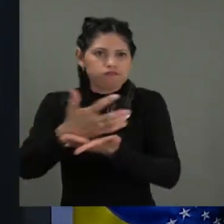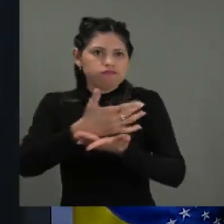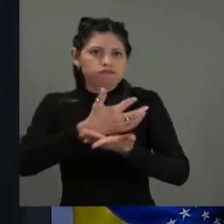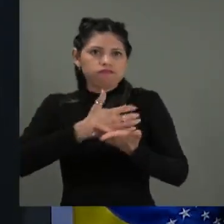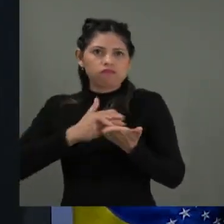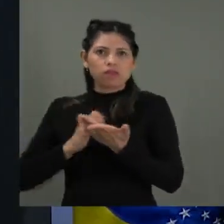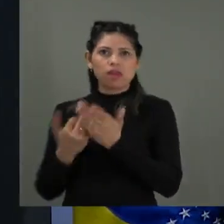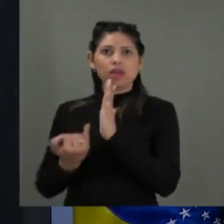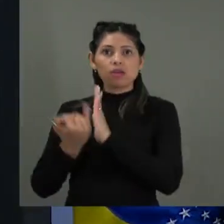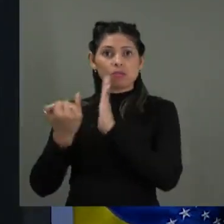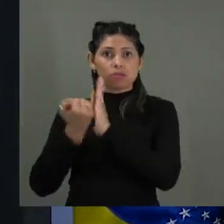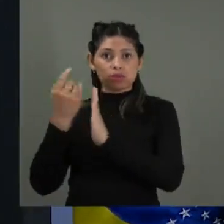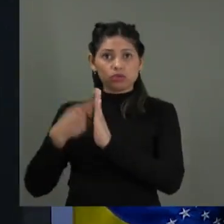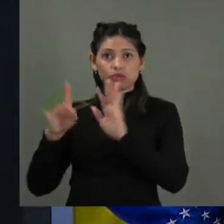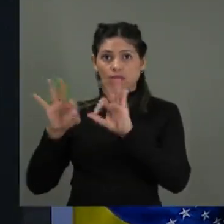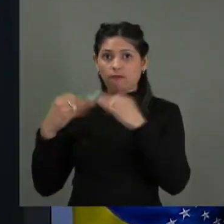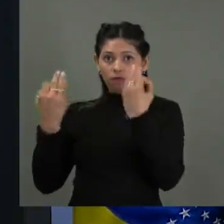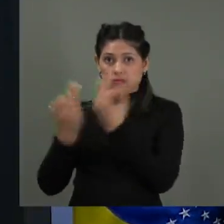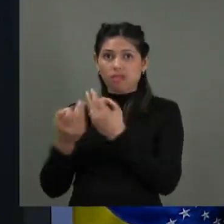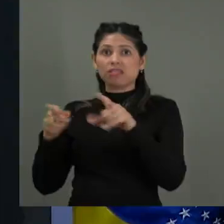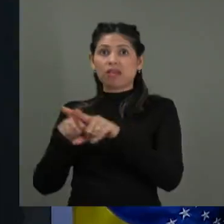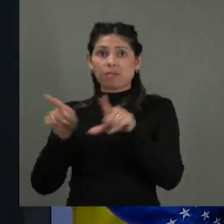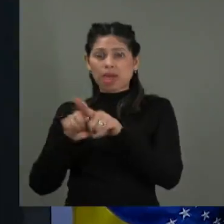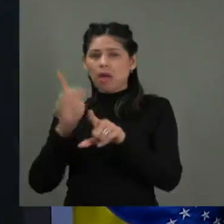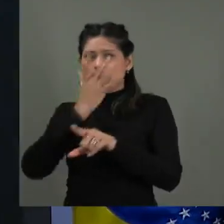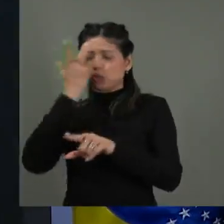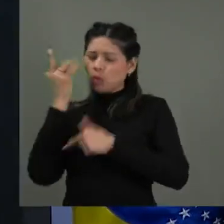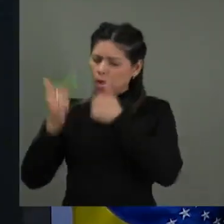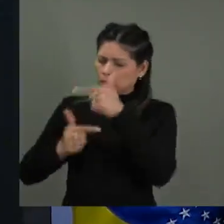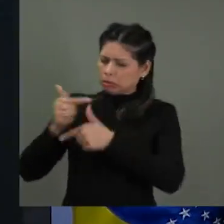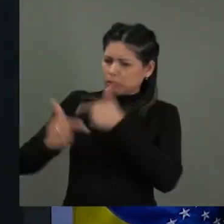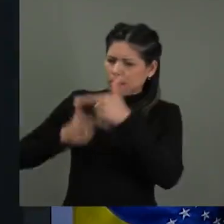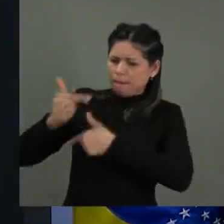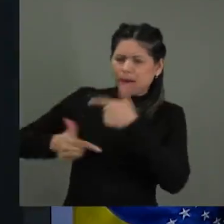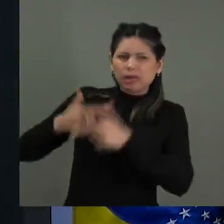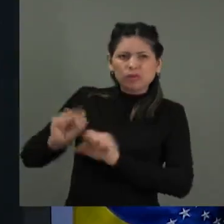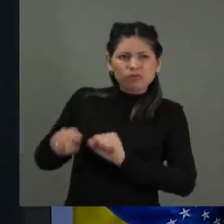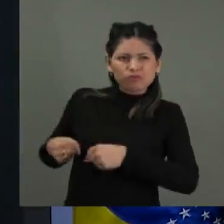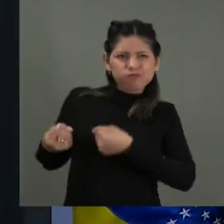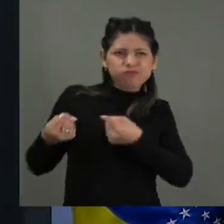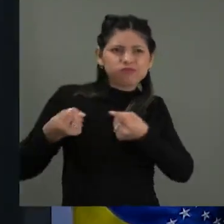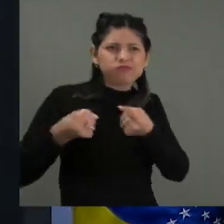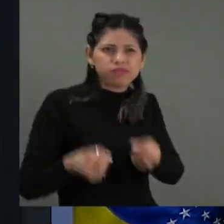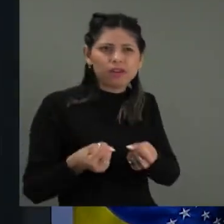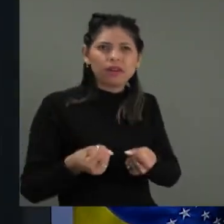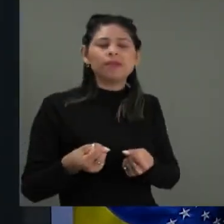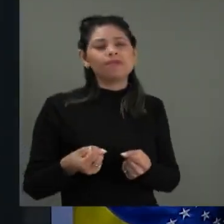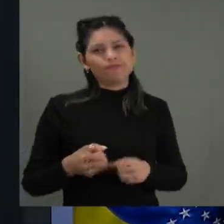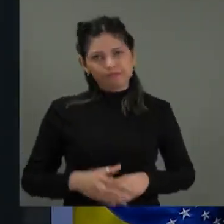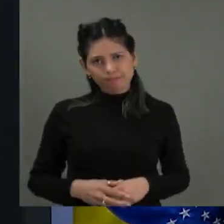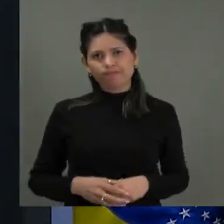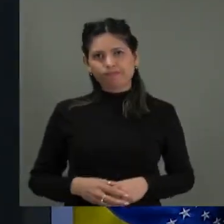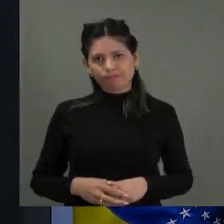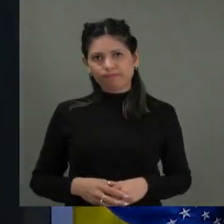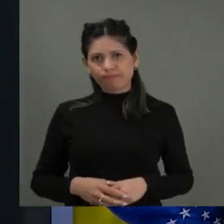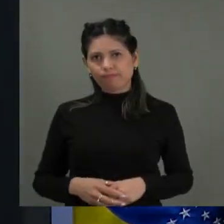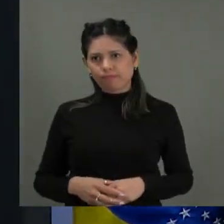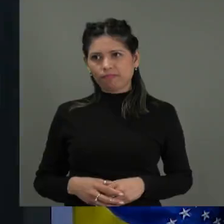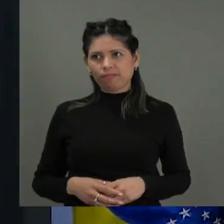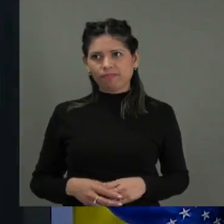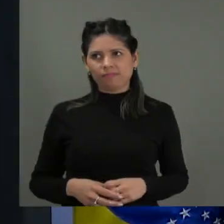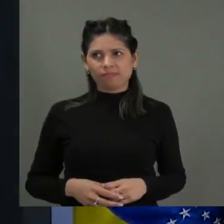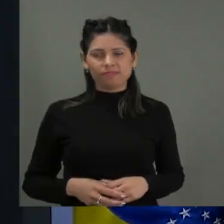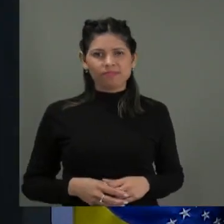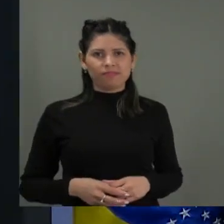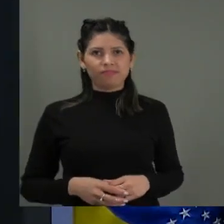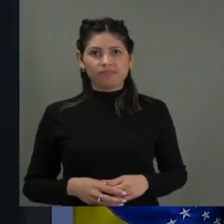das mesas das famílias, do suor do trabalhador, do suor do empreendedor. Minuto final, presidente, para concluir.